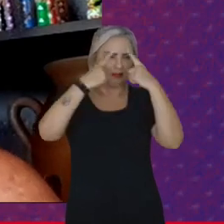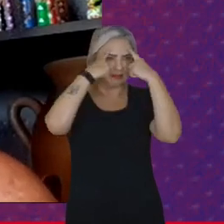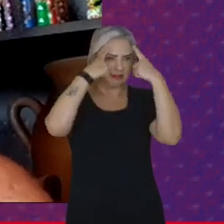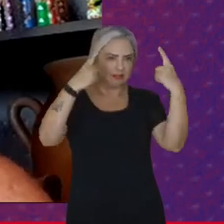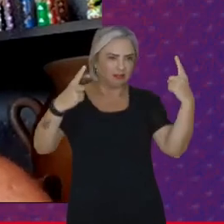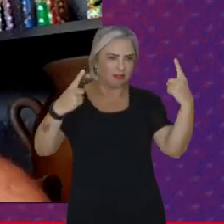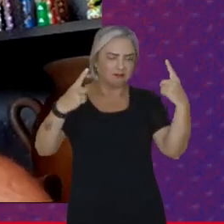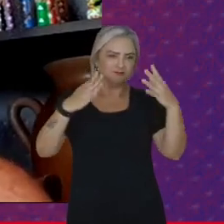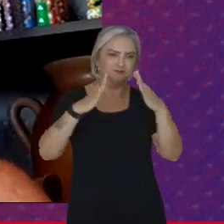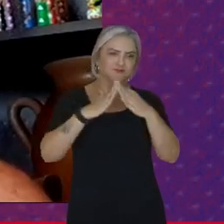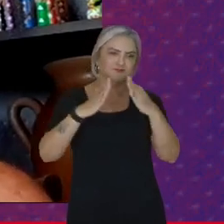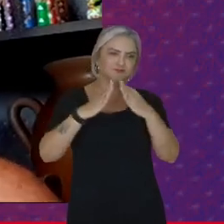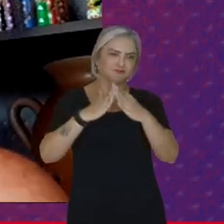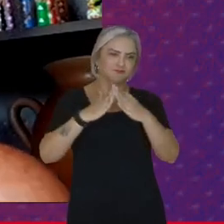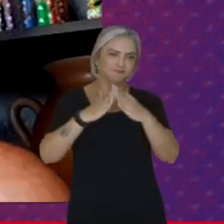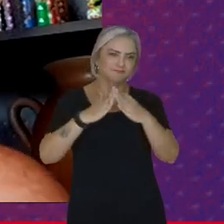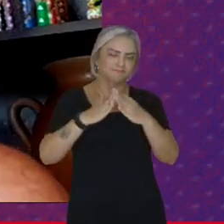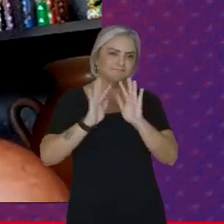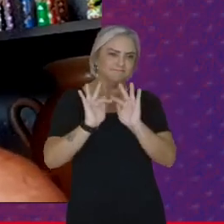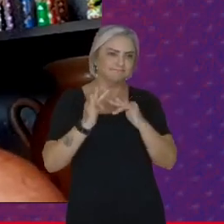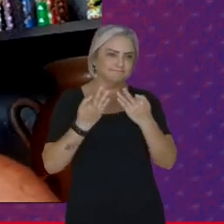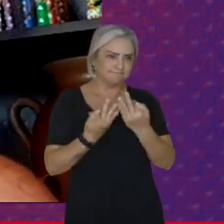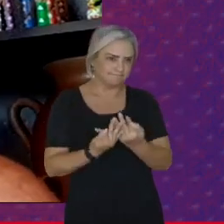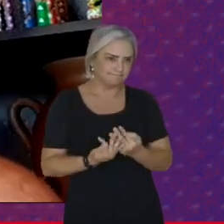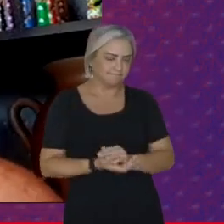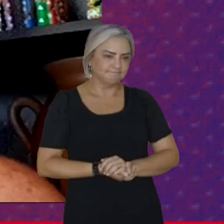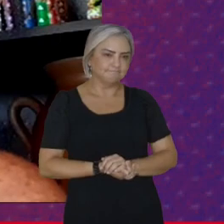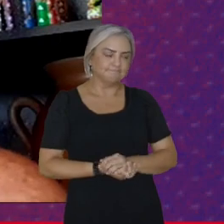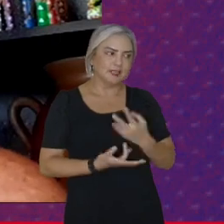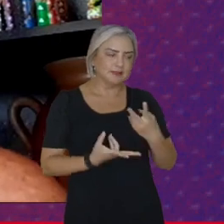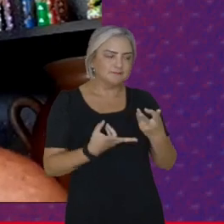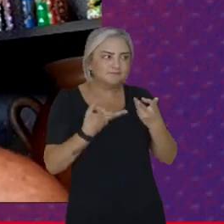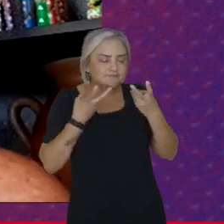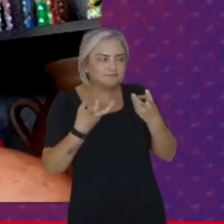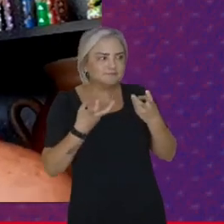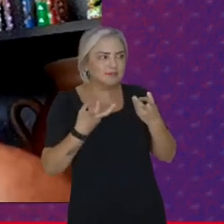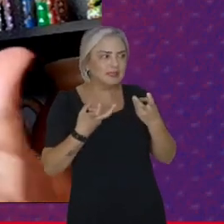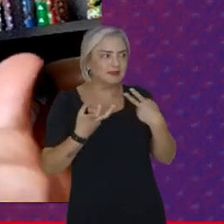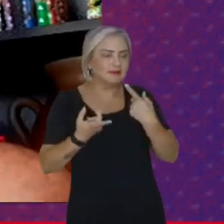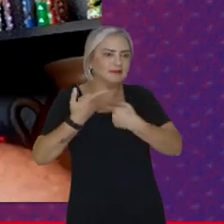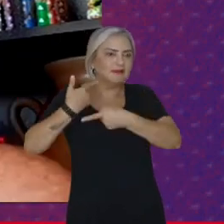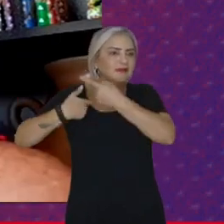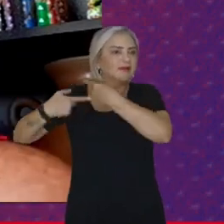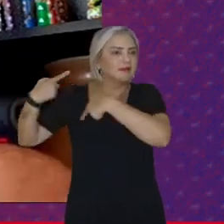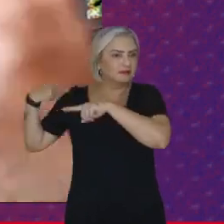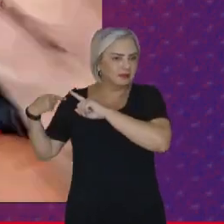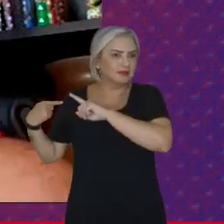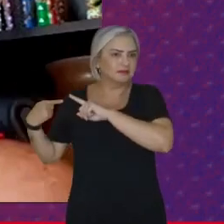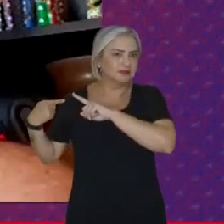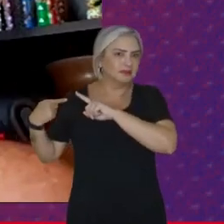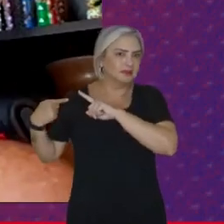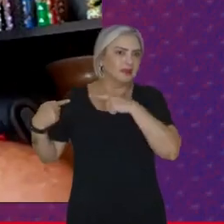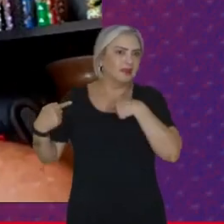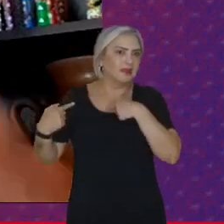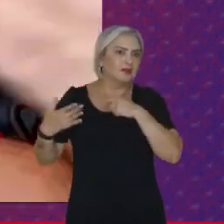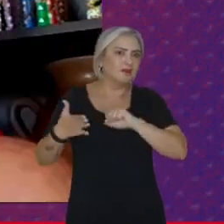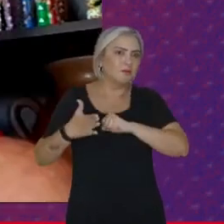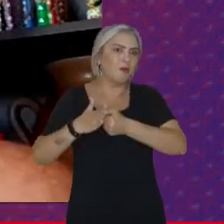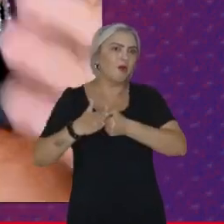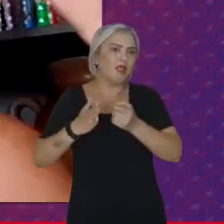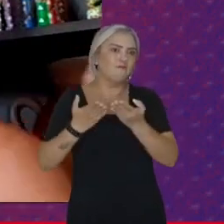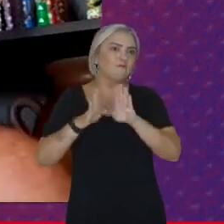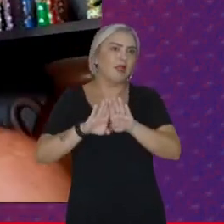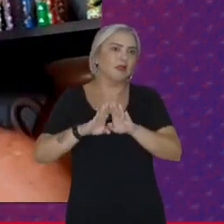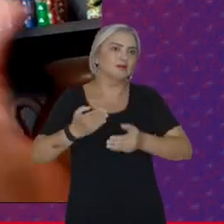violência doméstica nas famílias. Então, a gente vê que isso é um grande retrocesso quando a gente bloqueia os serviços